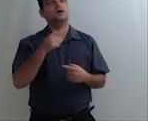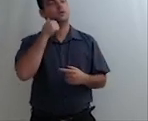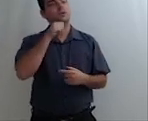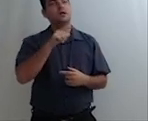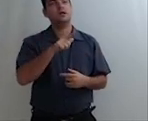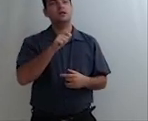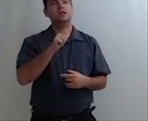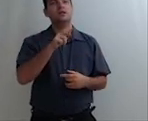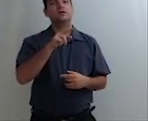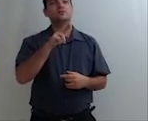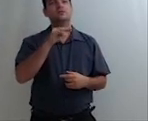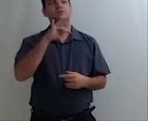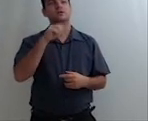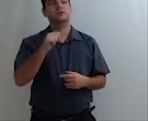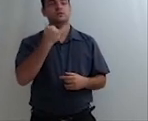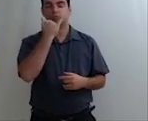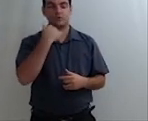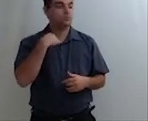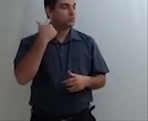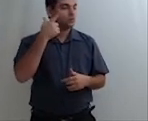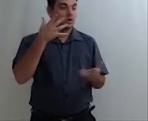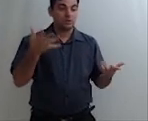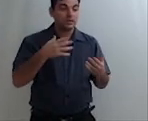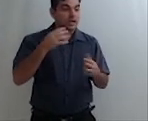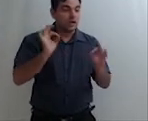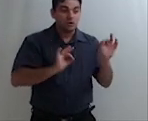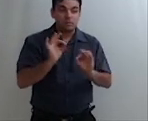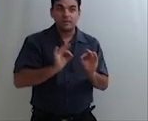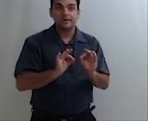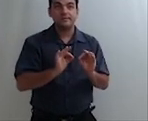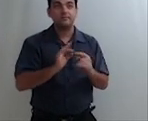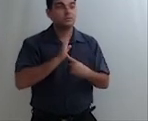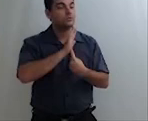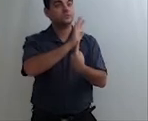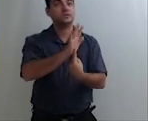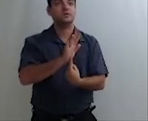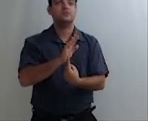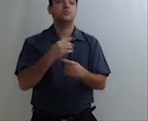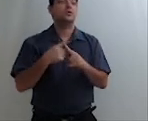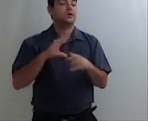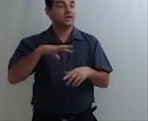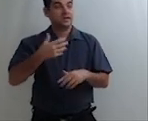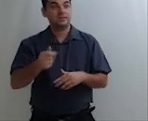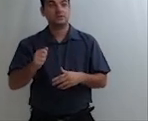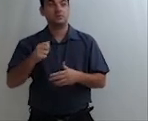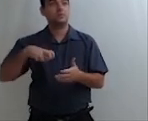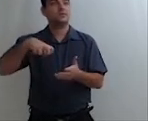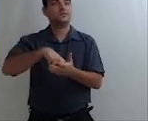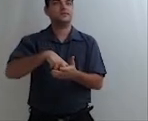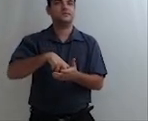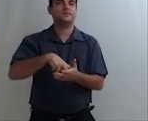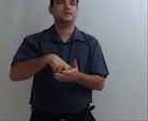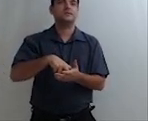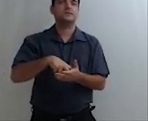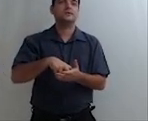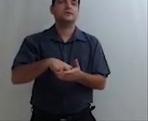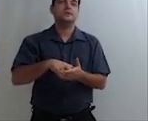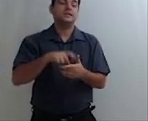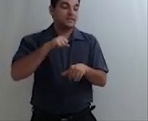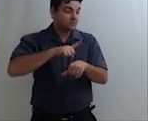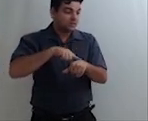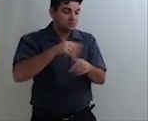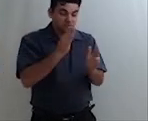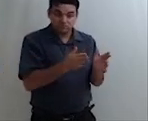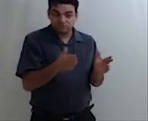a porque não deu tempo da conclusão da ação da da da instrução criminal Mas